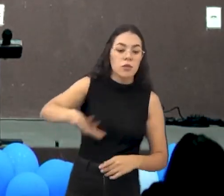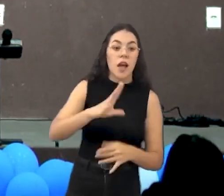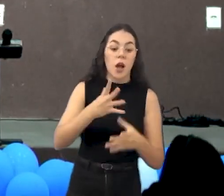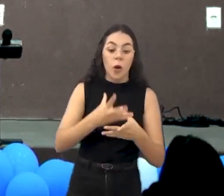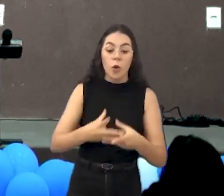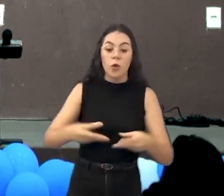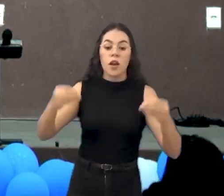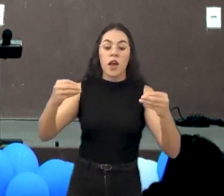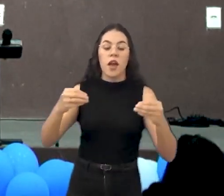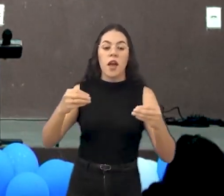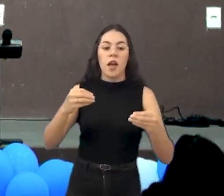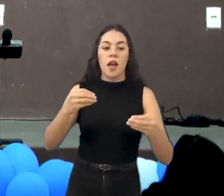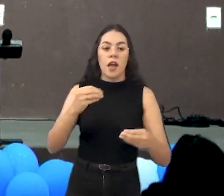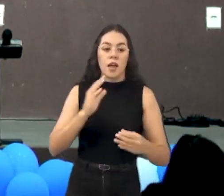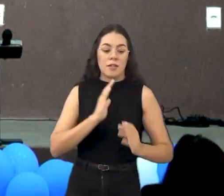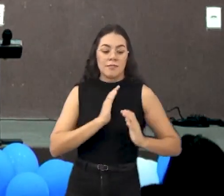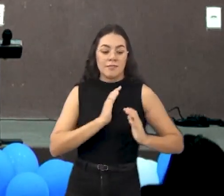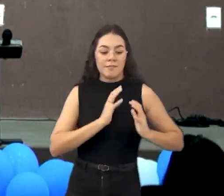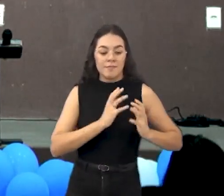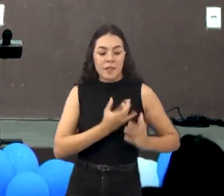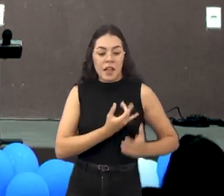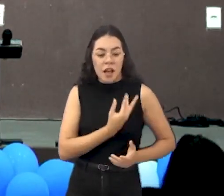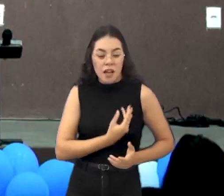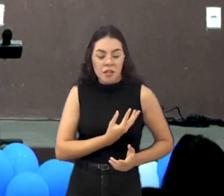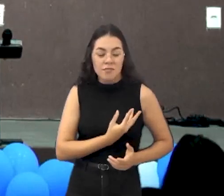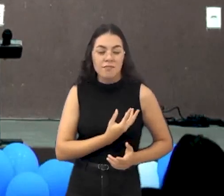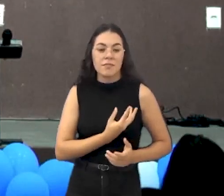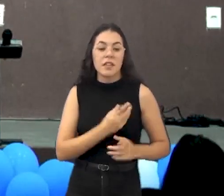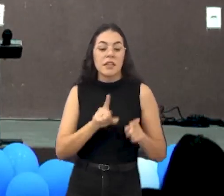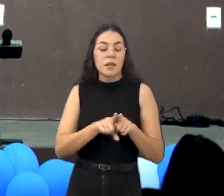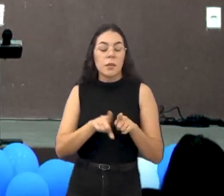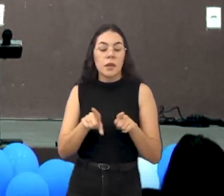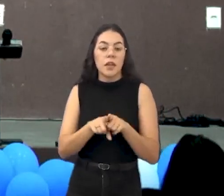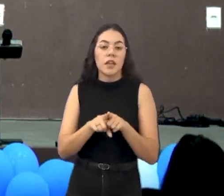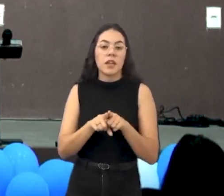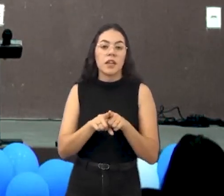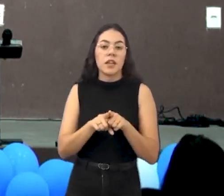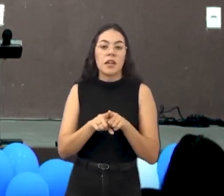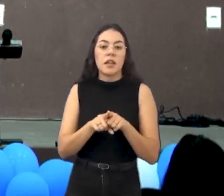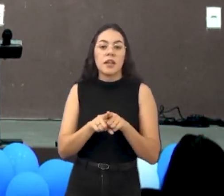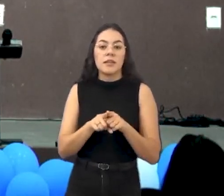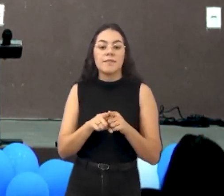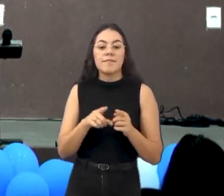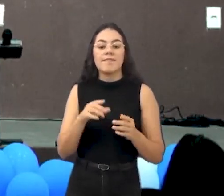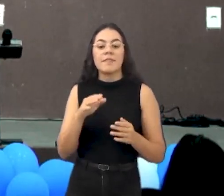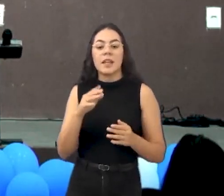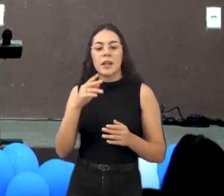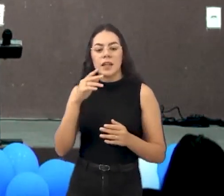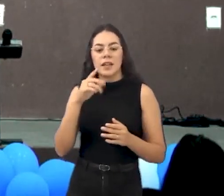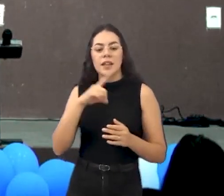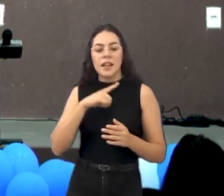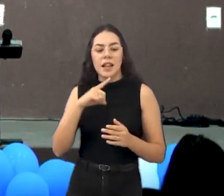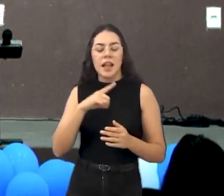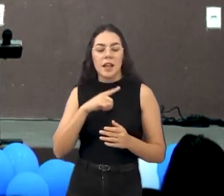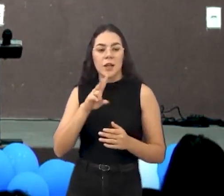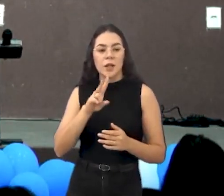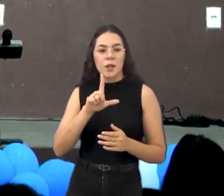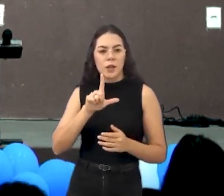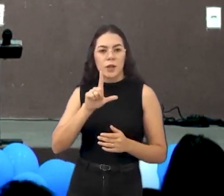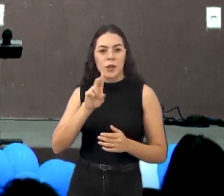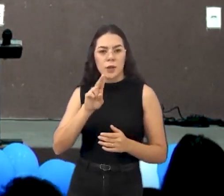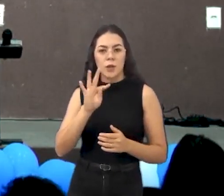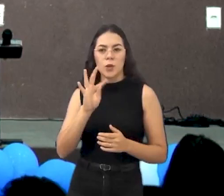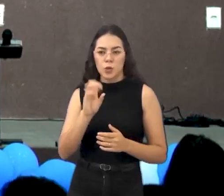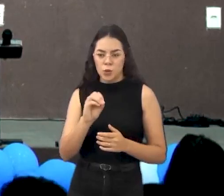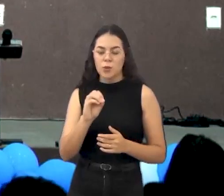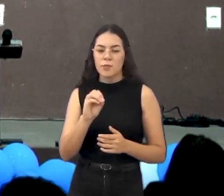curar os quebrantados de coração, e a pôr sobre os que em Sião estão de luto uma coroa em vez de